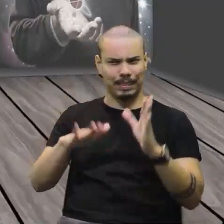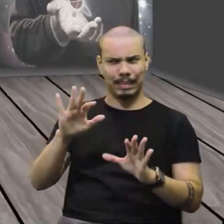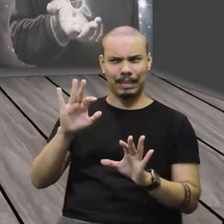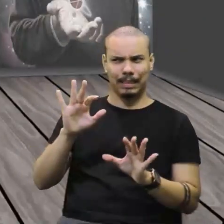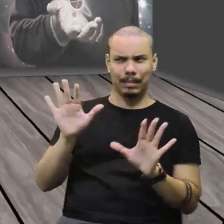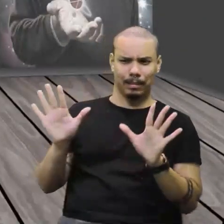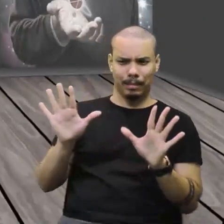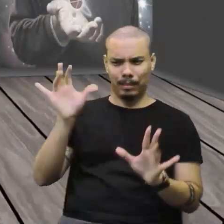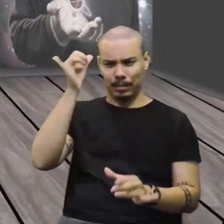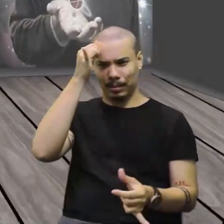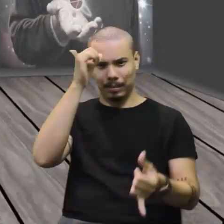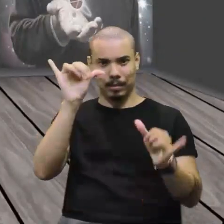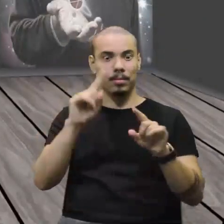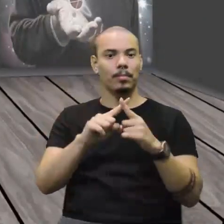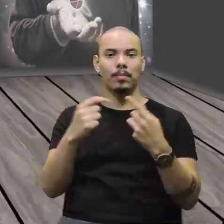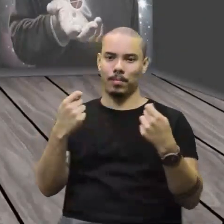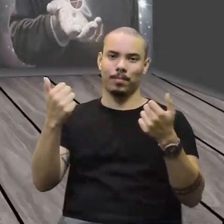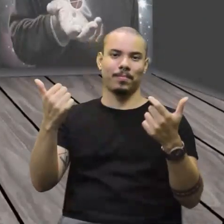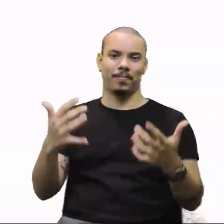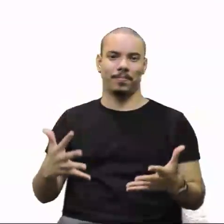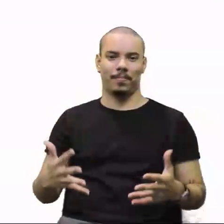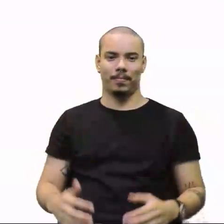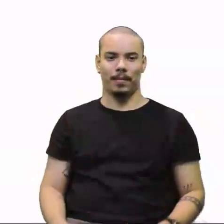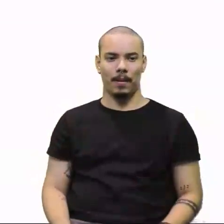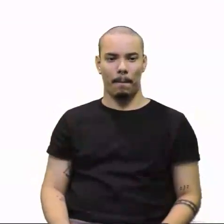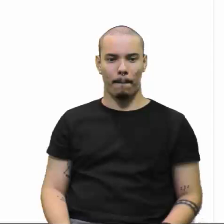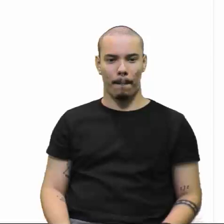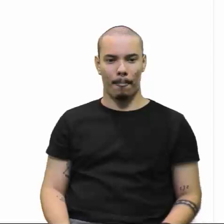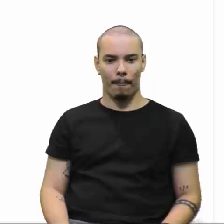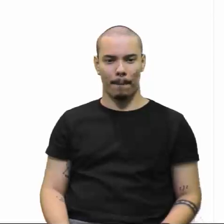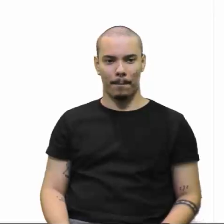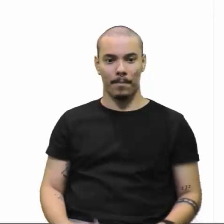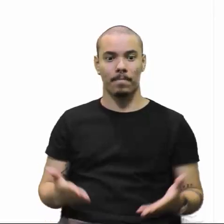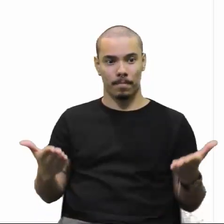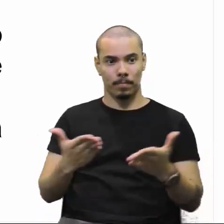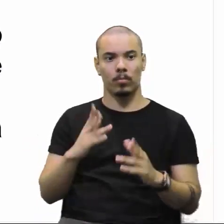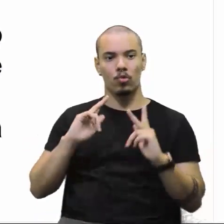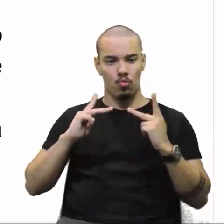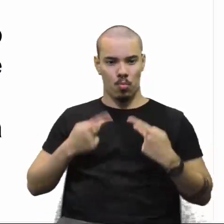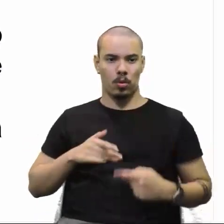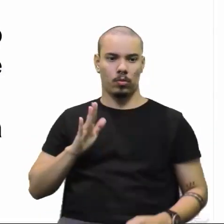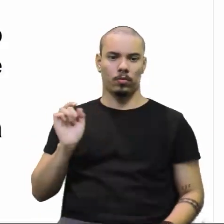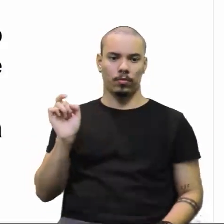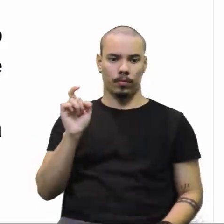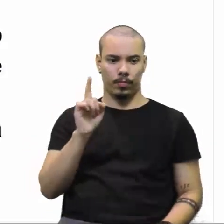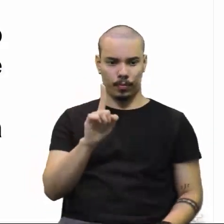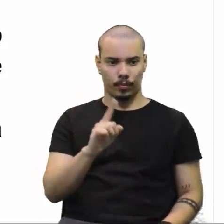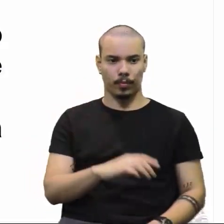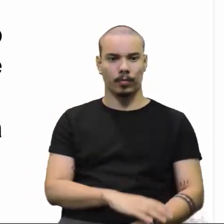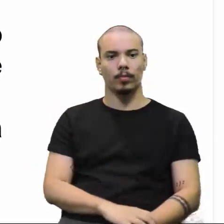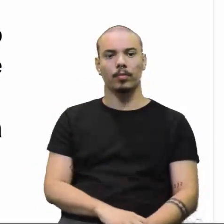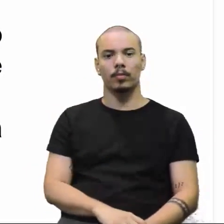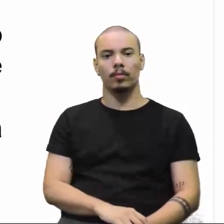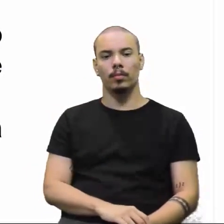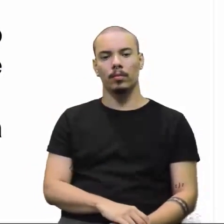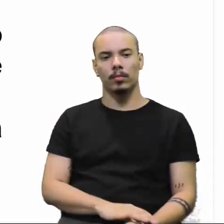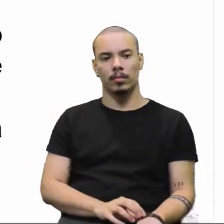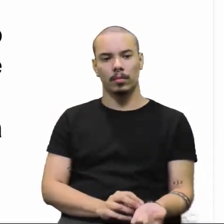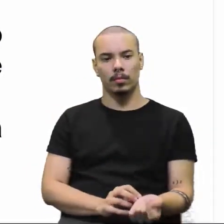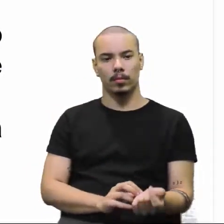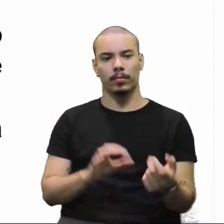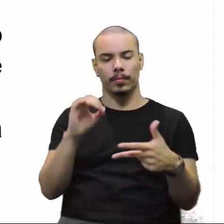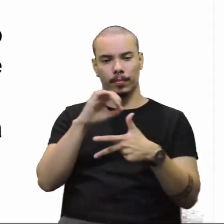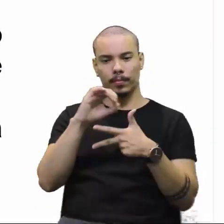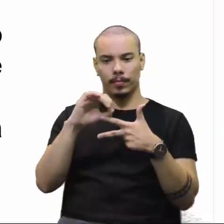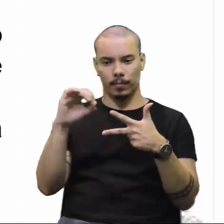preparado para entender. Mas vamos lá, continuando. Hoje o ser humano já evoluiu bastante nesse ponto. Bom, questão de Enem